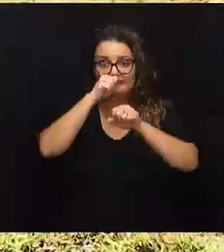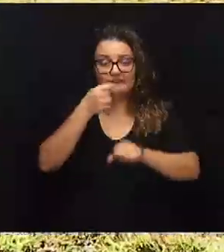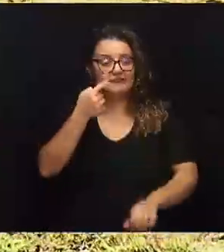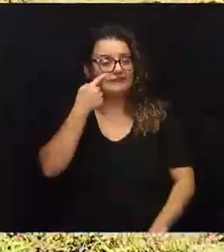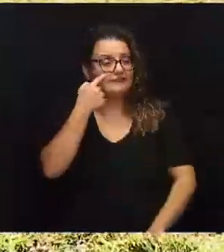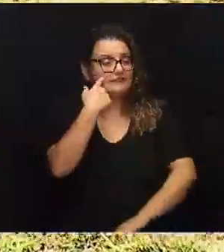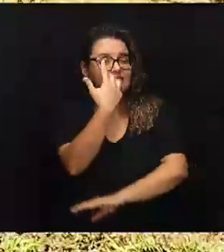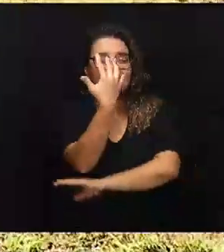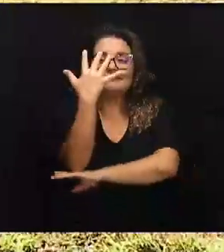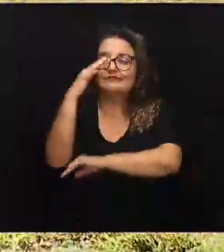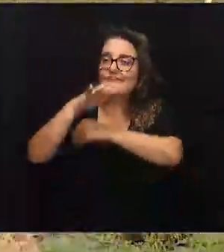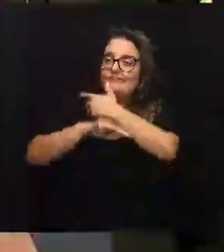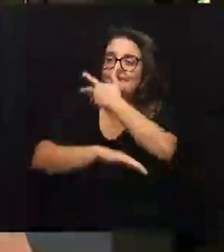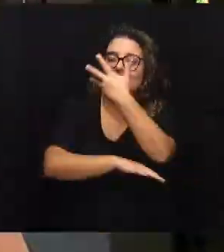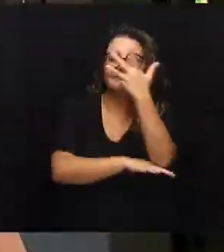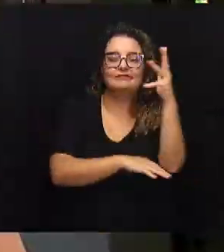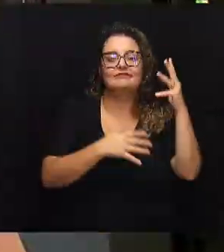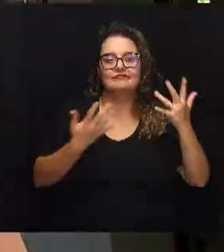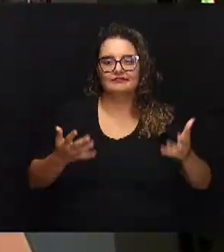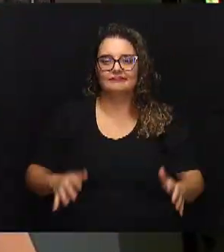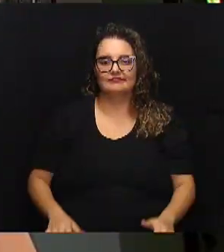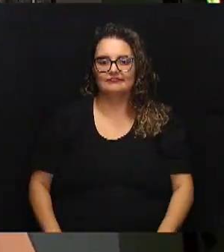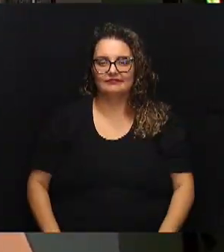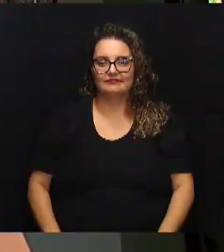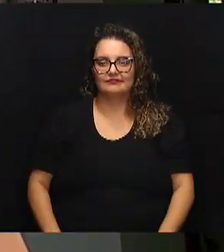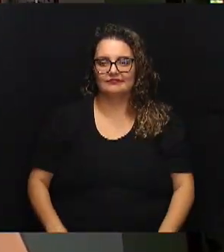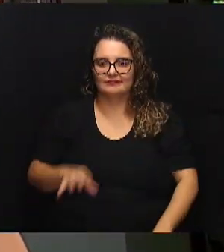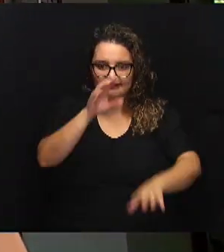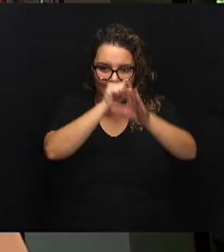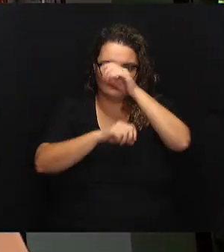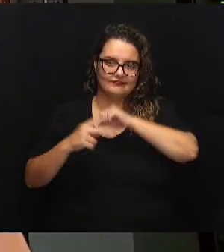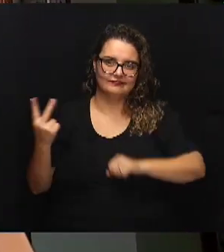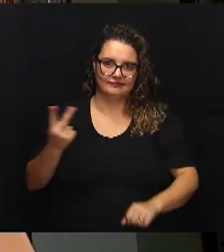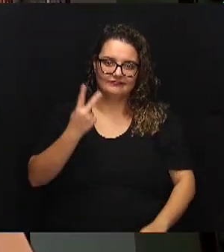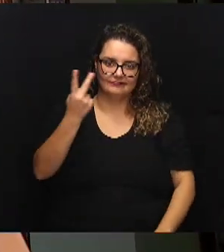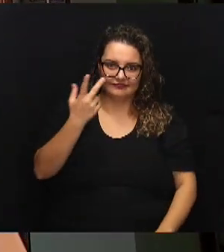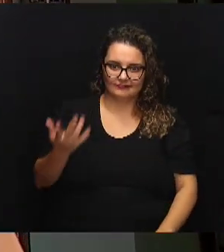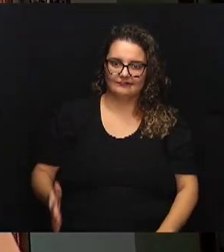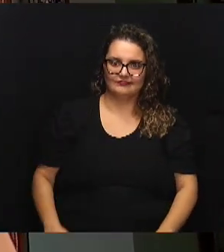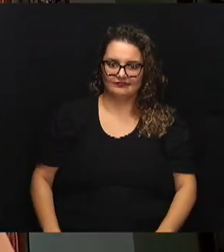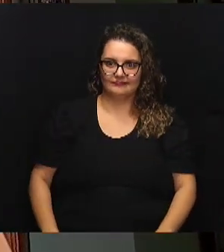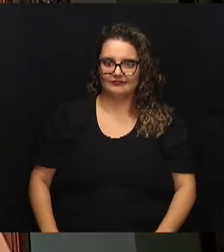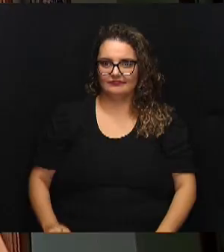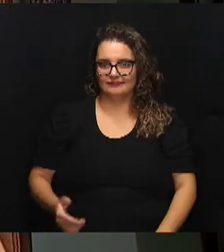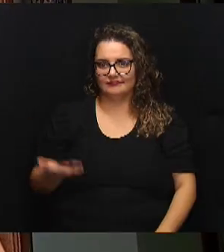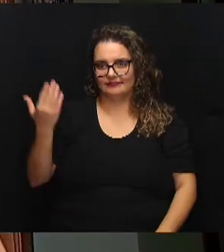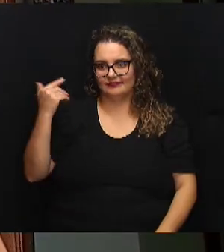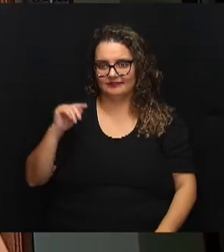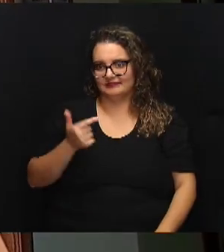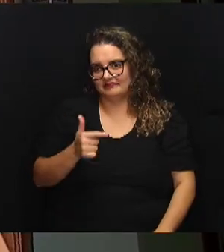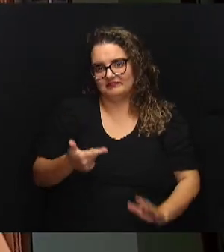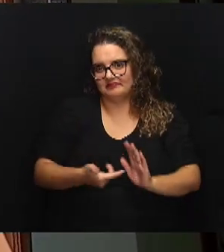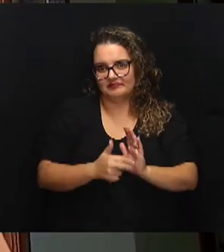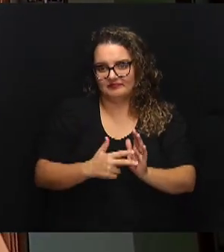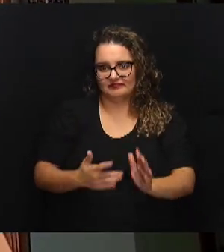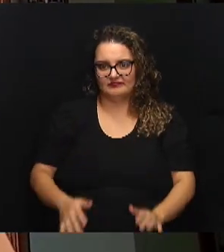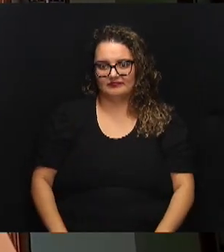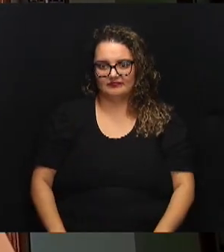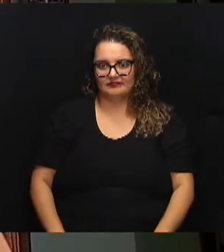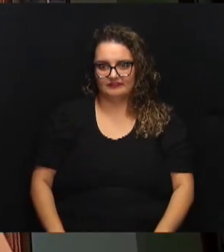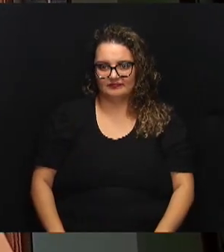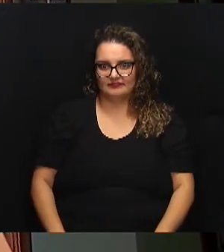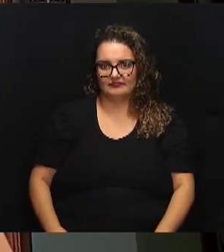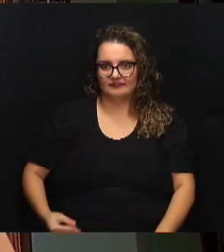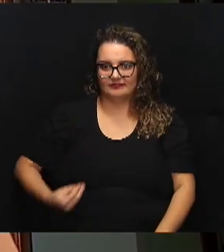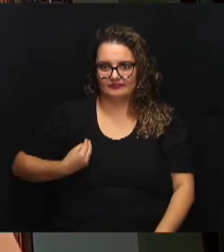natureza. Então aqui, assim, eu aprendo a dar valor em coisas que eram insignificantes lá fora, né? Que eu só vivia